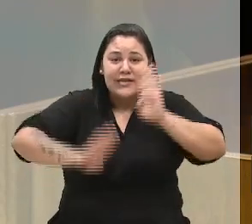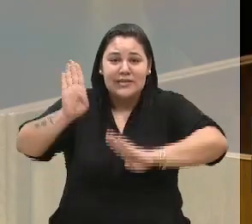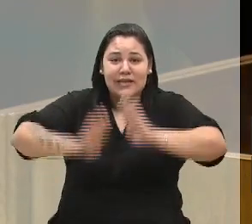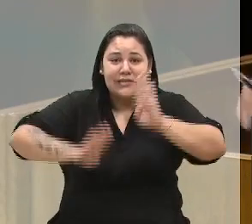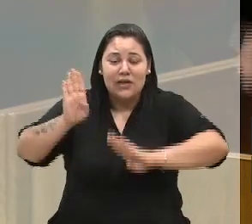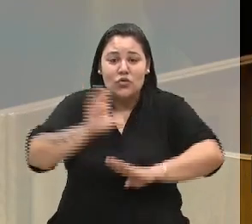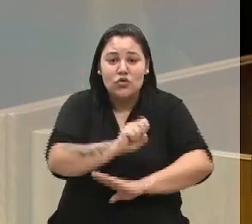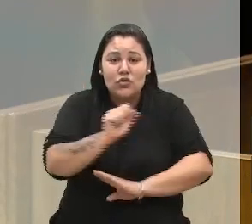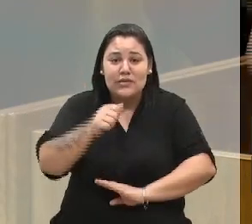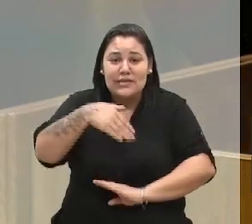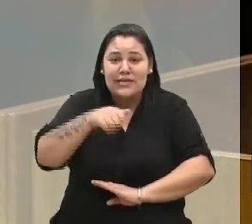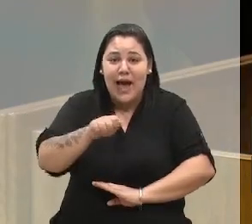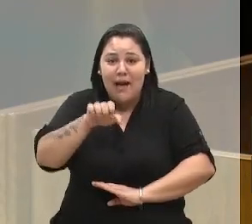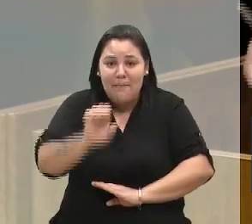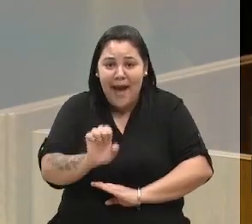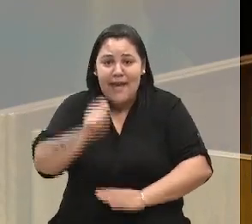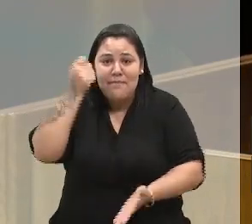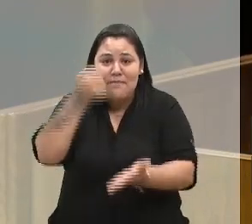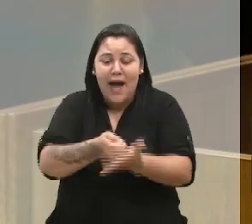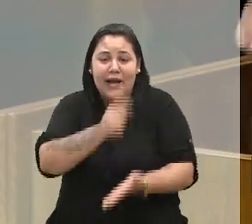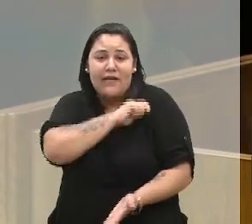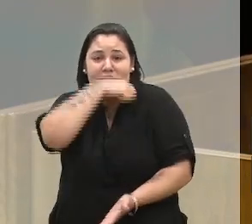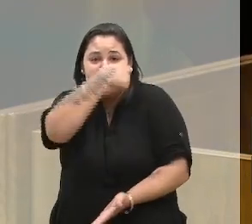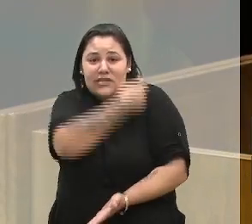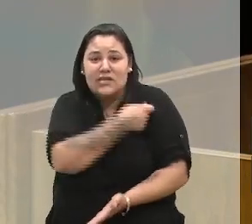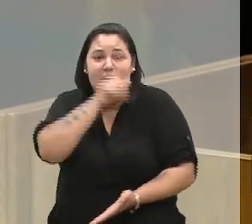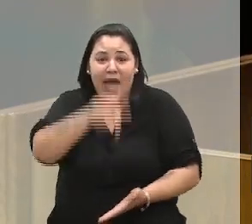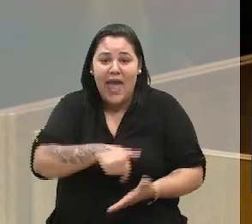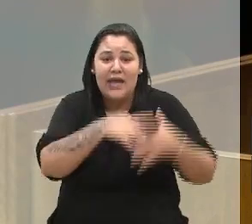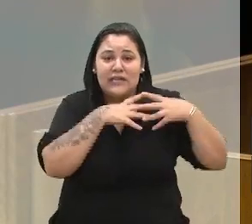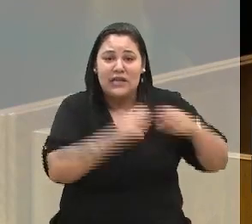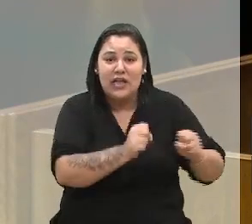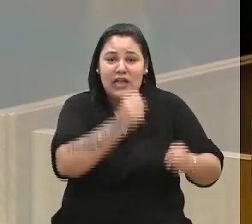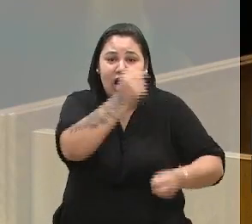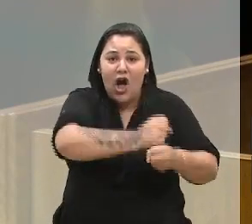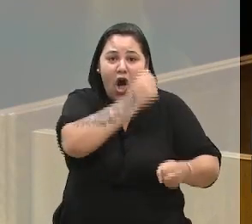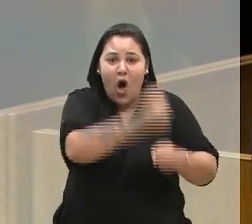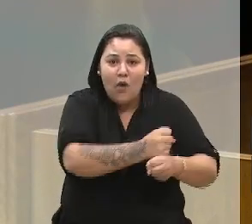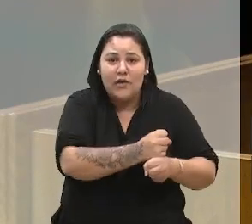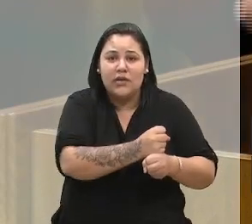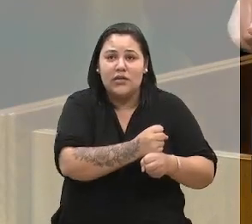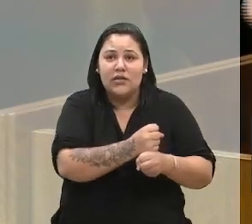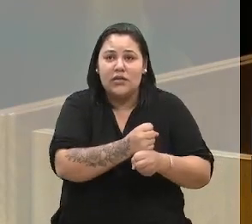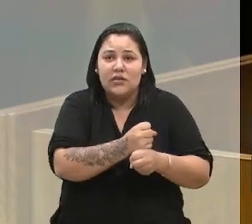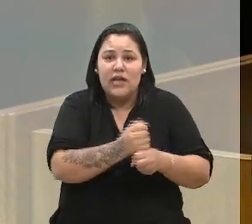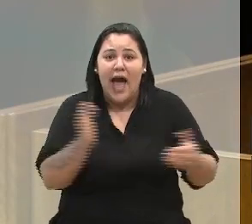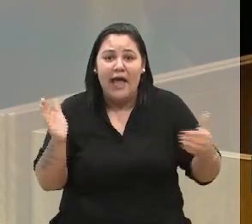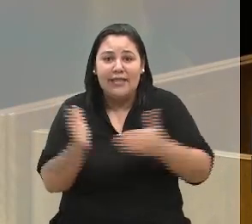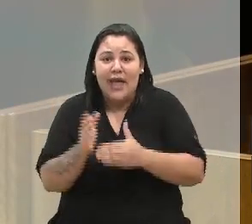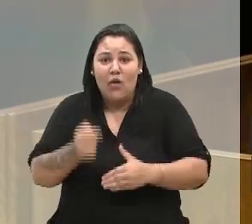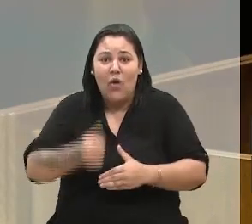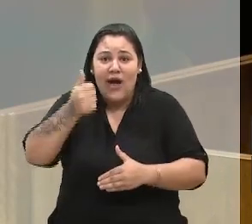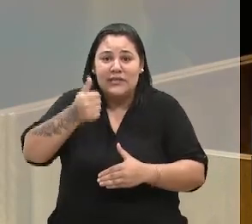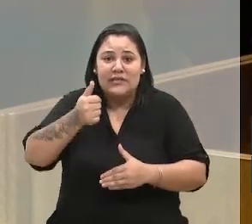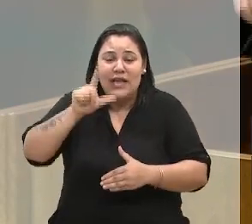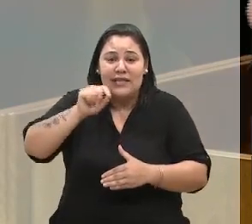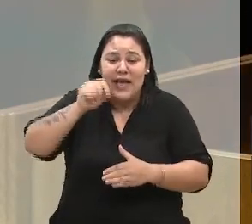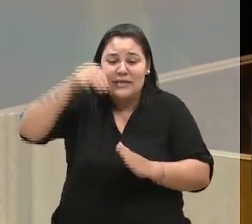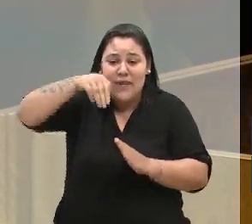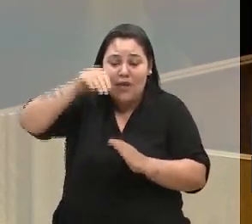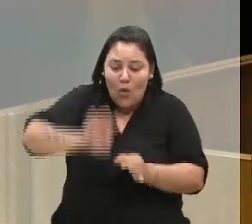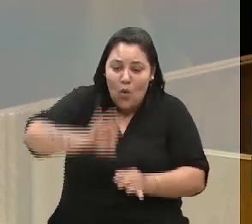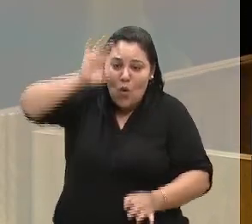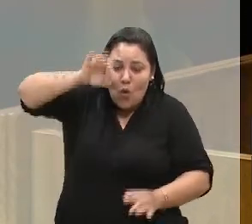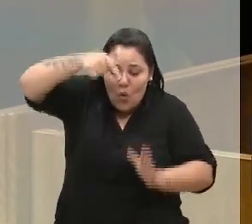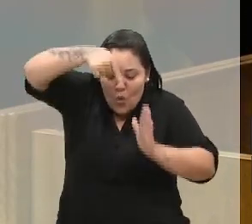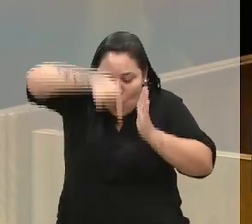está pagando, e que a fiscalização é a Secretaria de Obras, e que chegou até quase 10 metros de profundidade, e eu fui olhar muitas vezes e